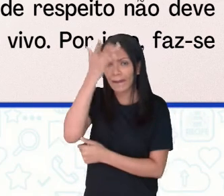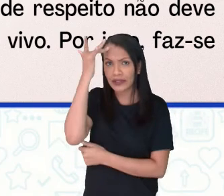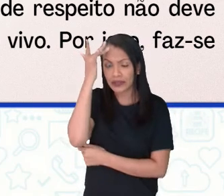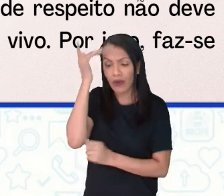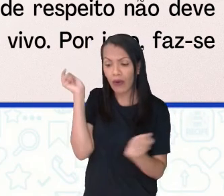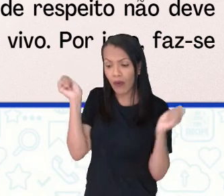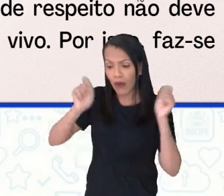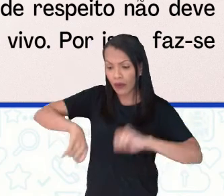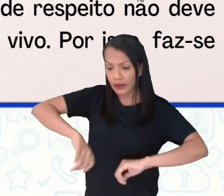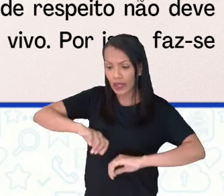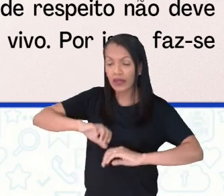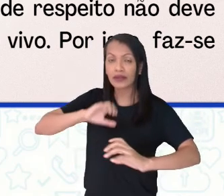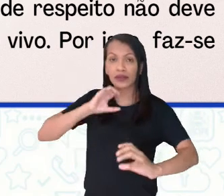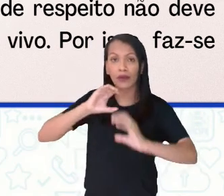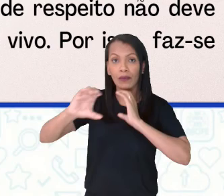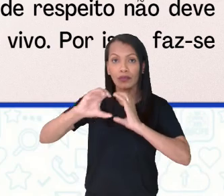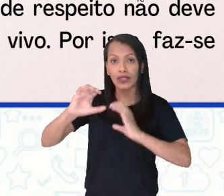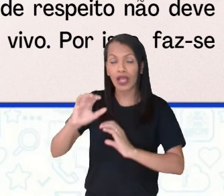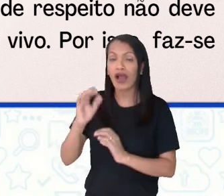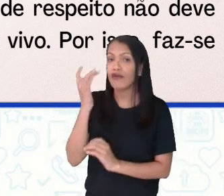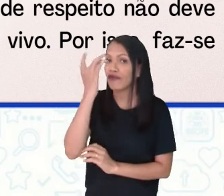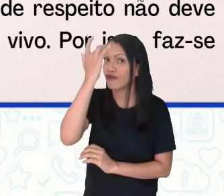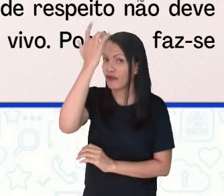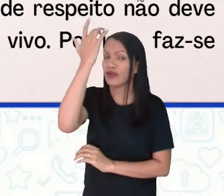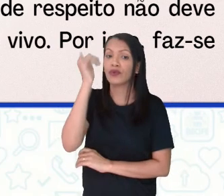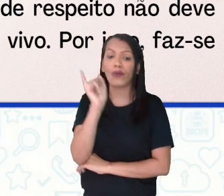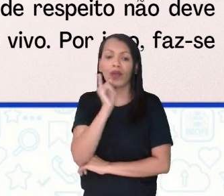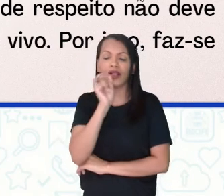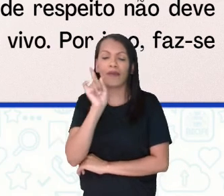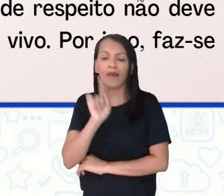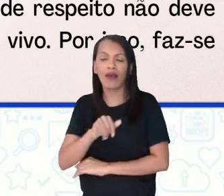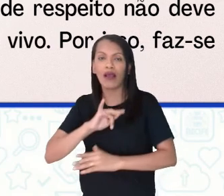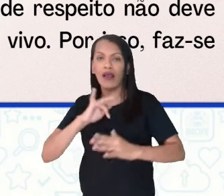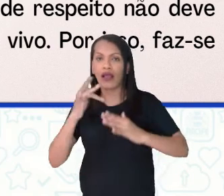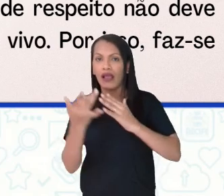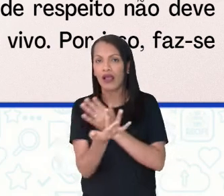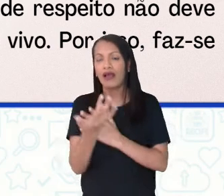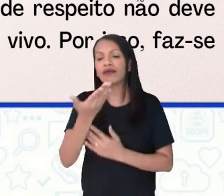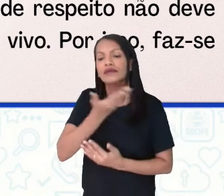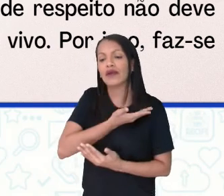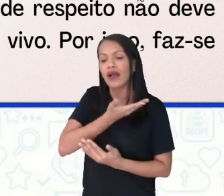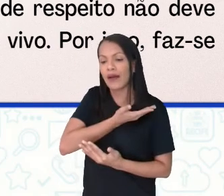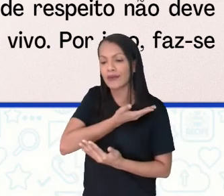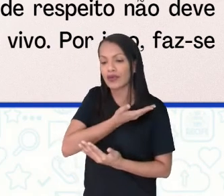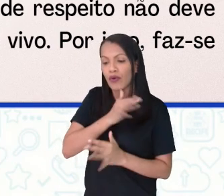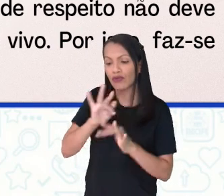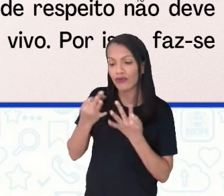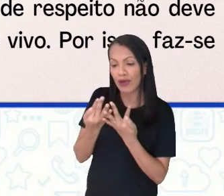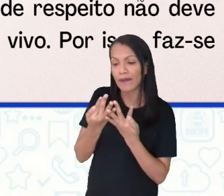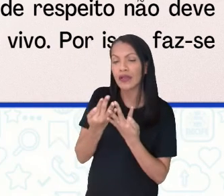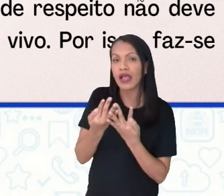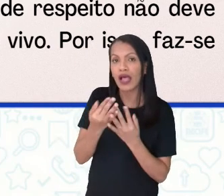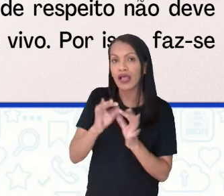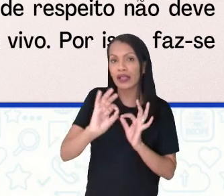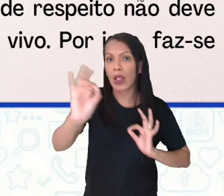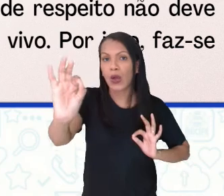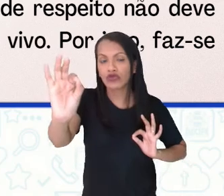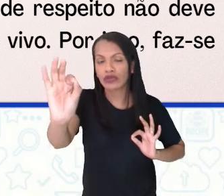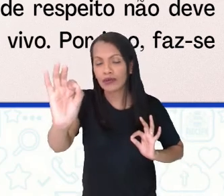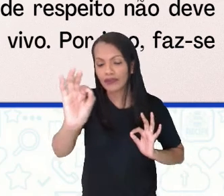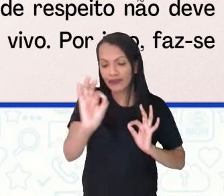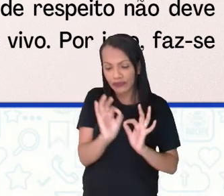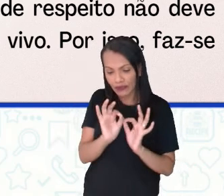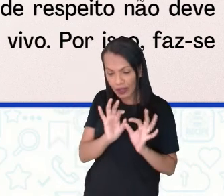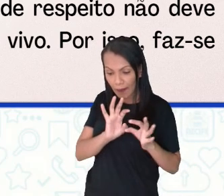comunicar de maneira mais fácil. Um exemplo disso são as redes sociais, que conectam amigos e familiares que estão distantes. Entretanto, não